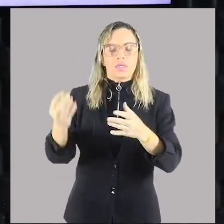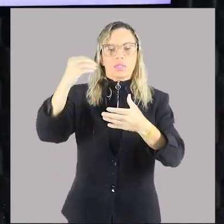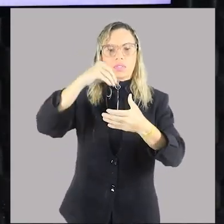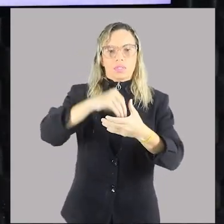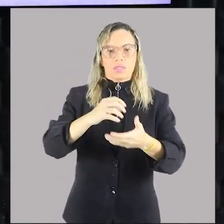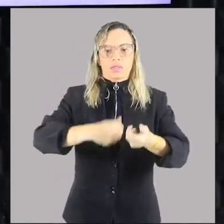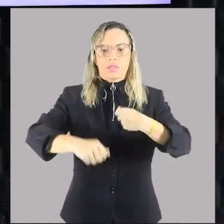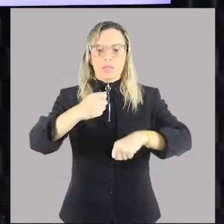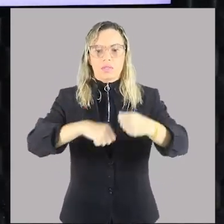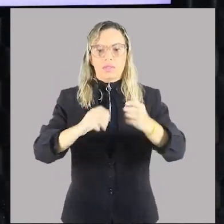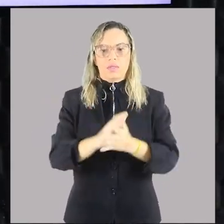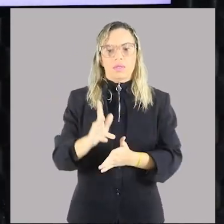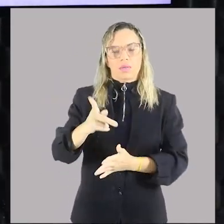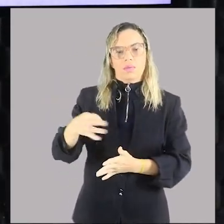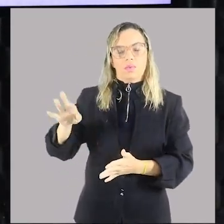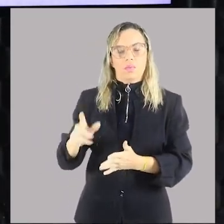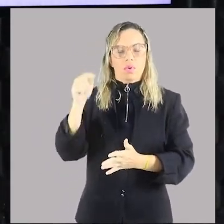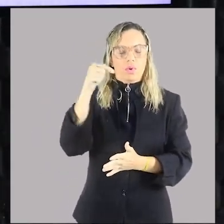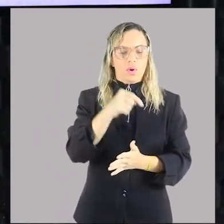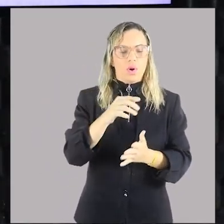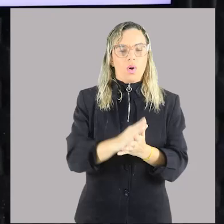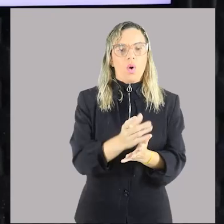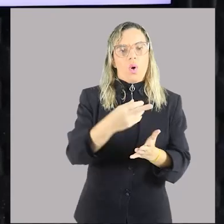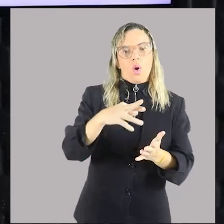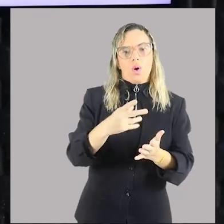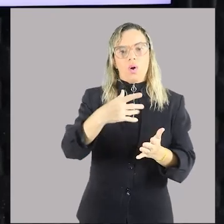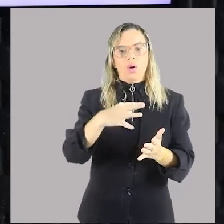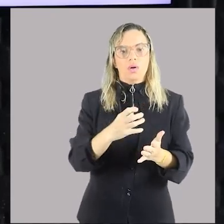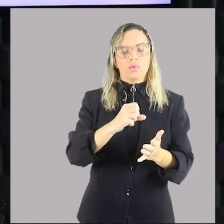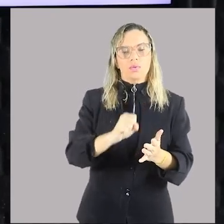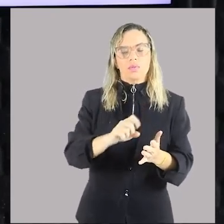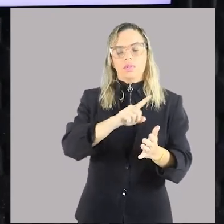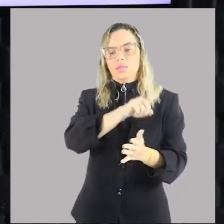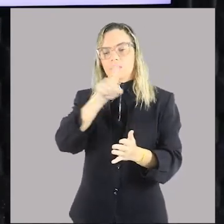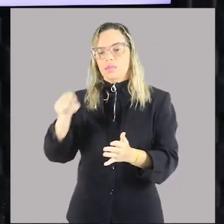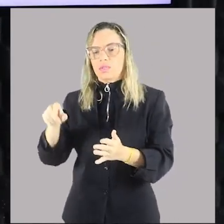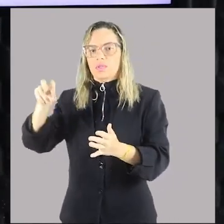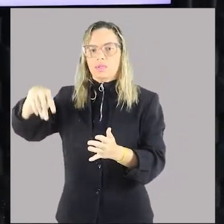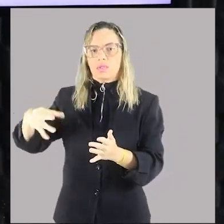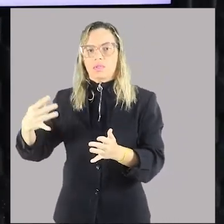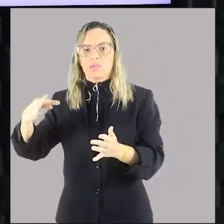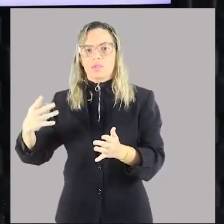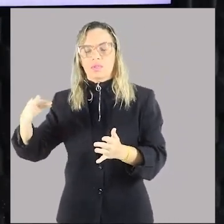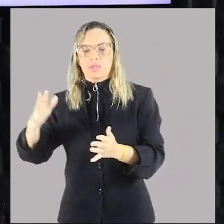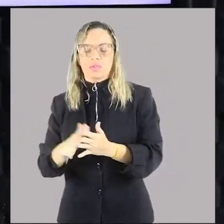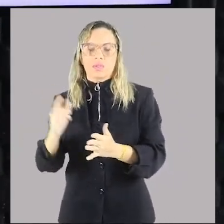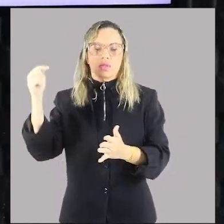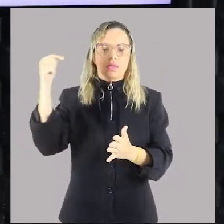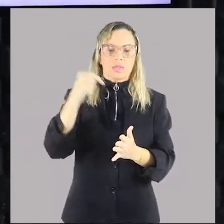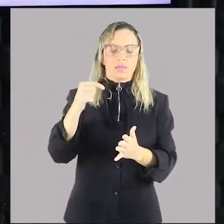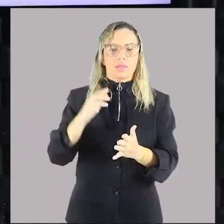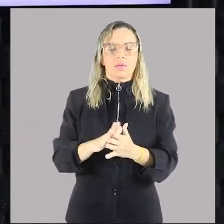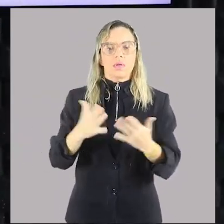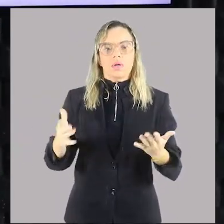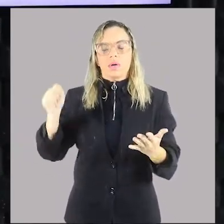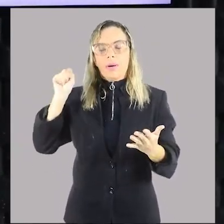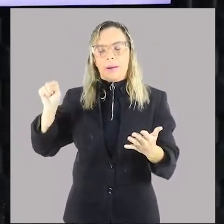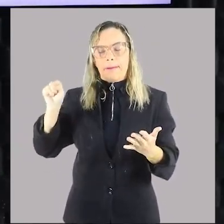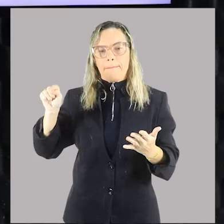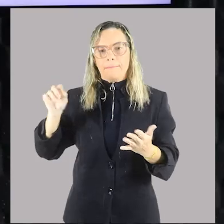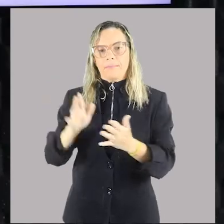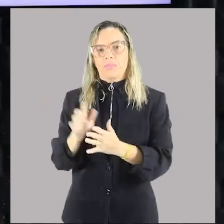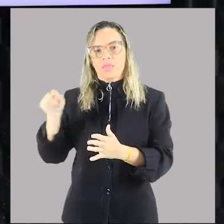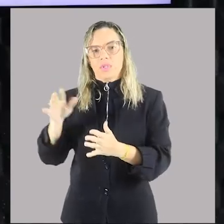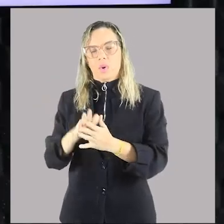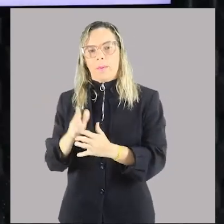pública: órgãos e entidades. As entidades, elas são pessoas jurídicas, ou seja, quando nós falamos de